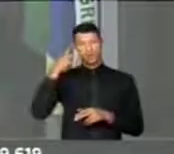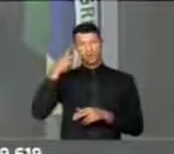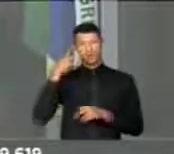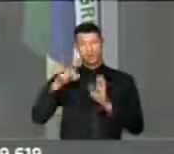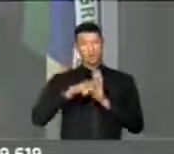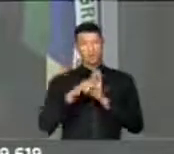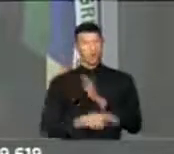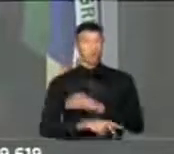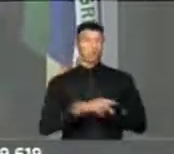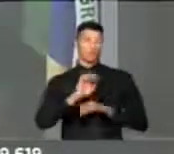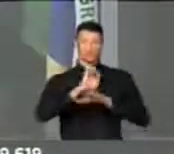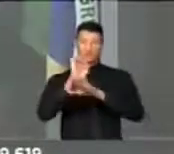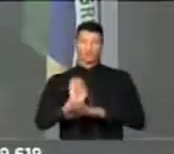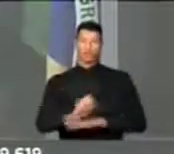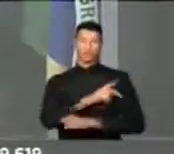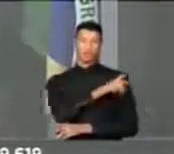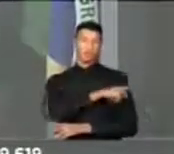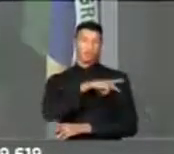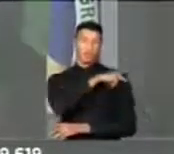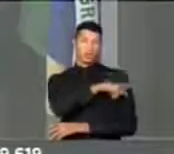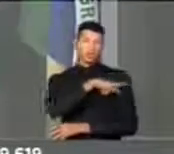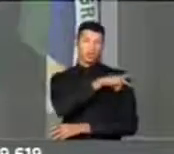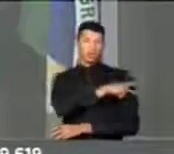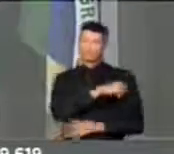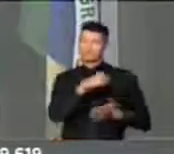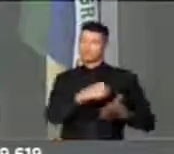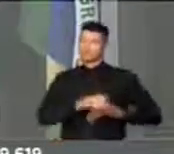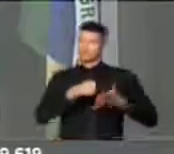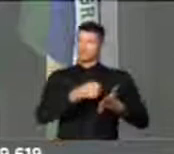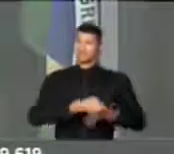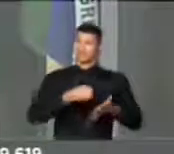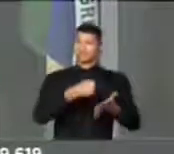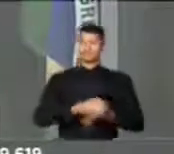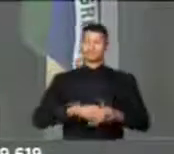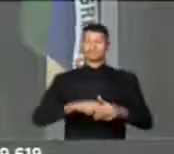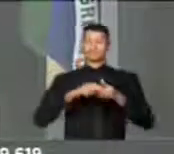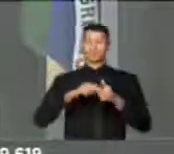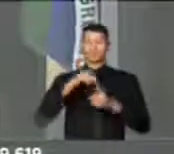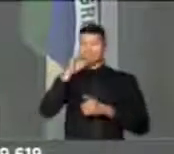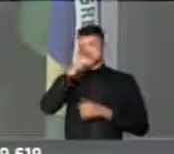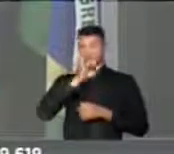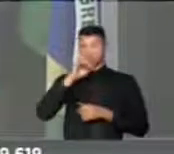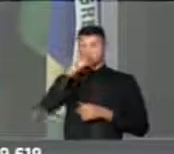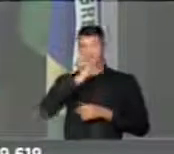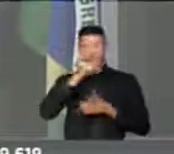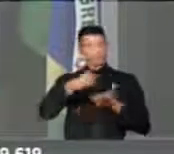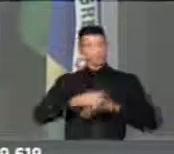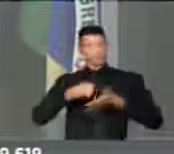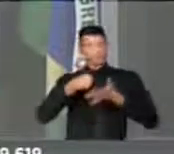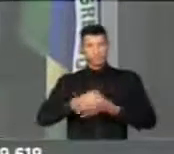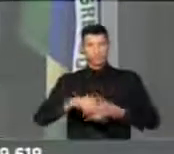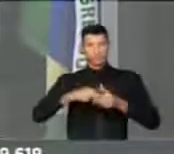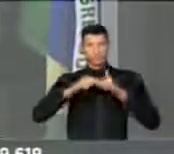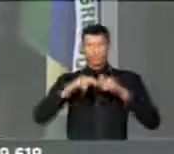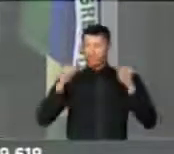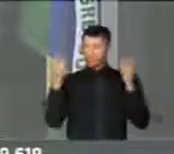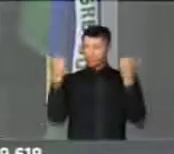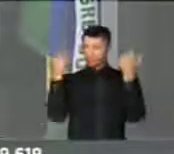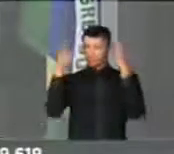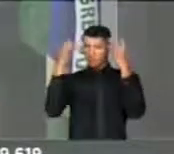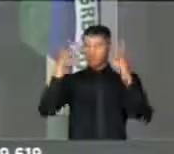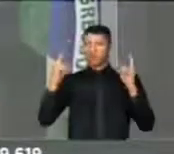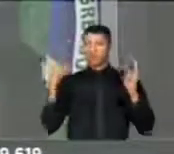Piauí e que lutou muito pelo aquele domingo. Lutou muito pelo sucesso e